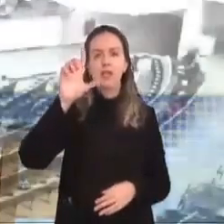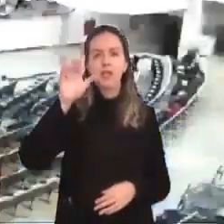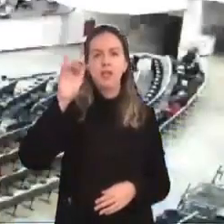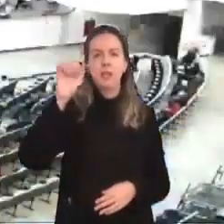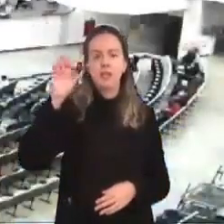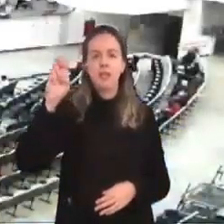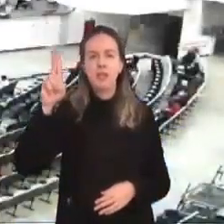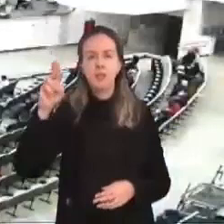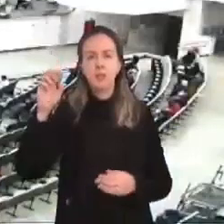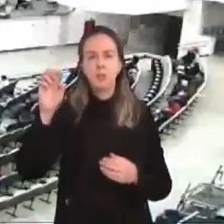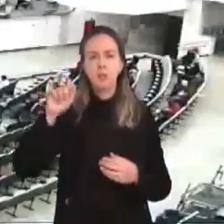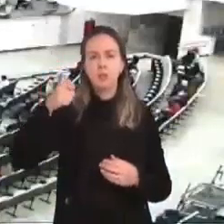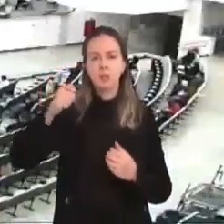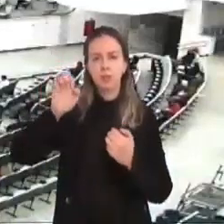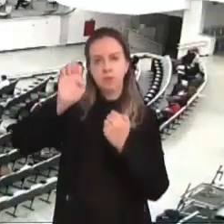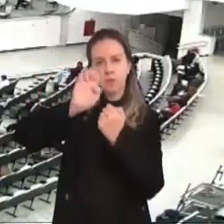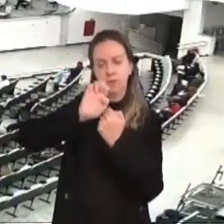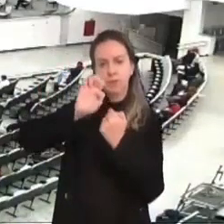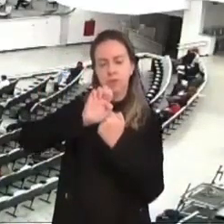O rei